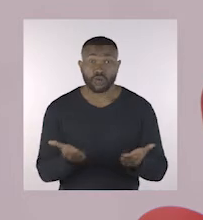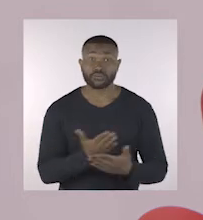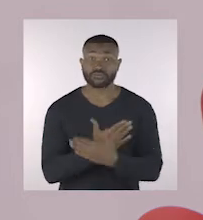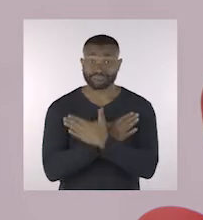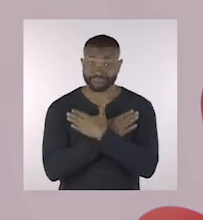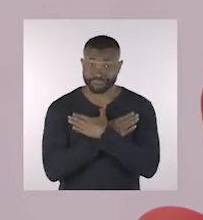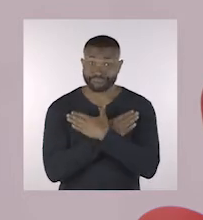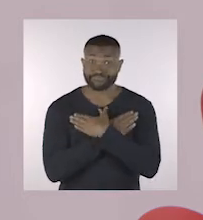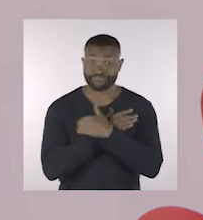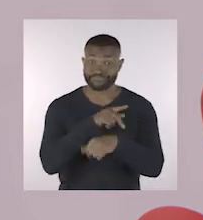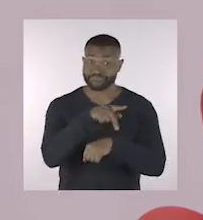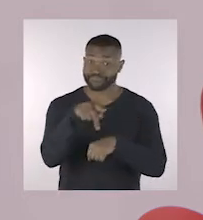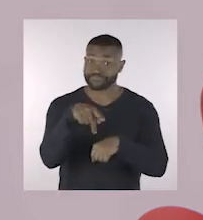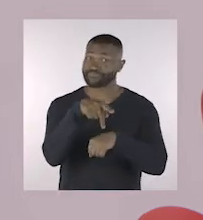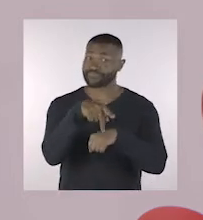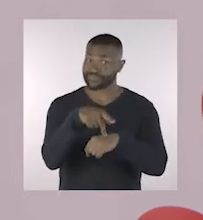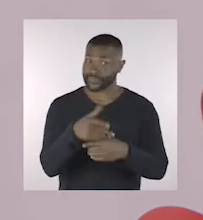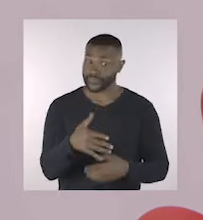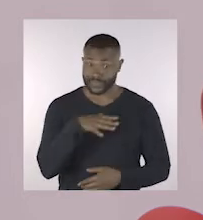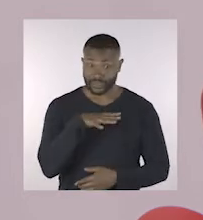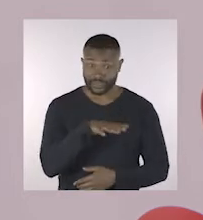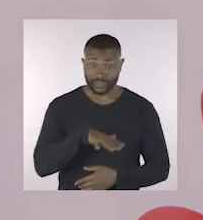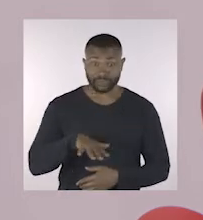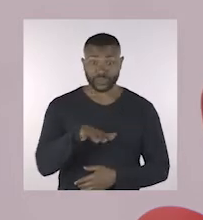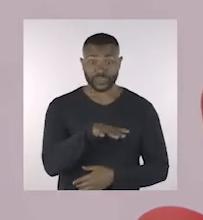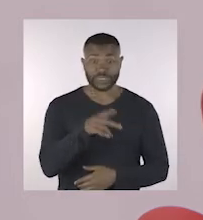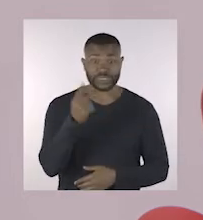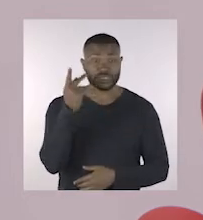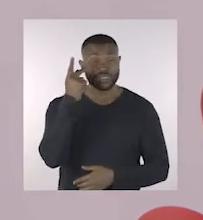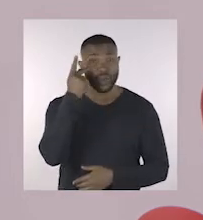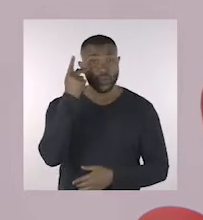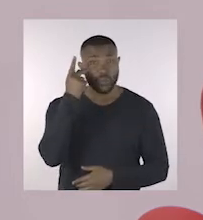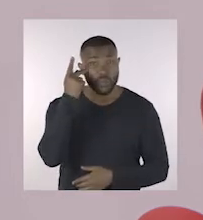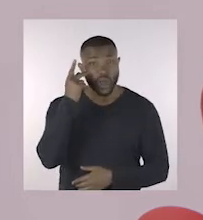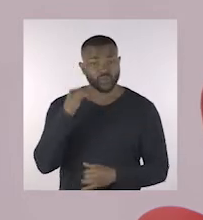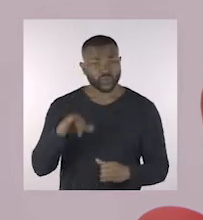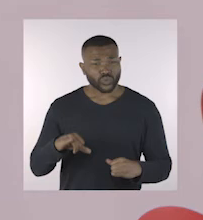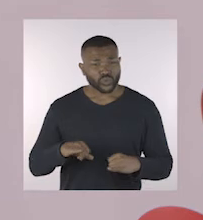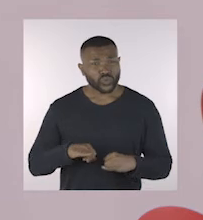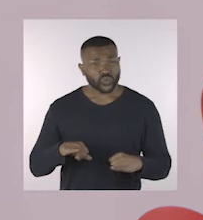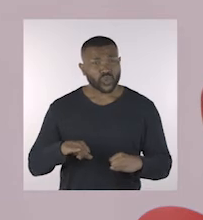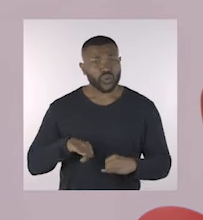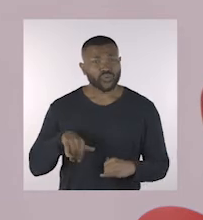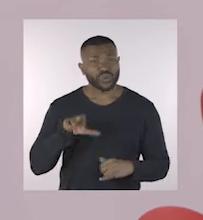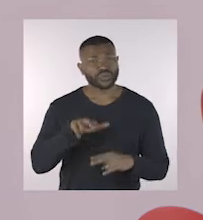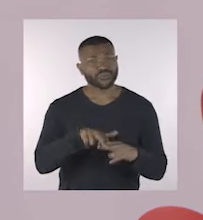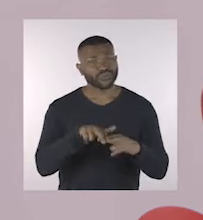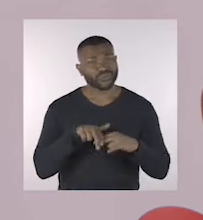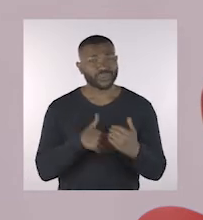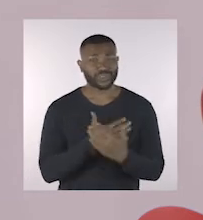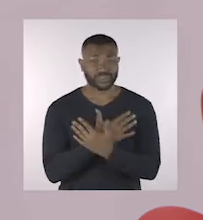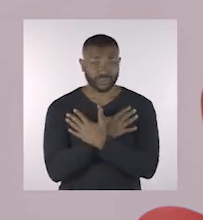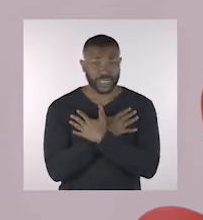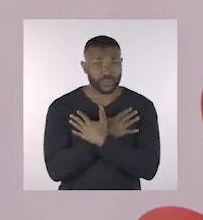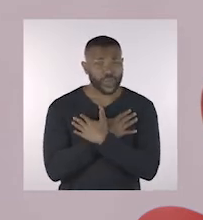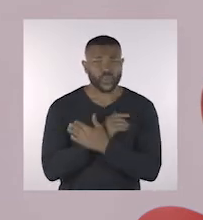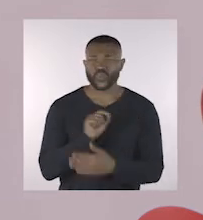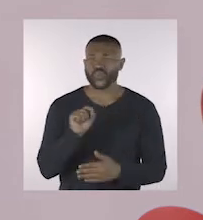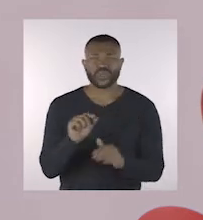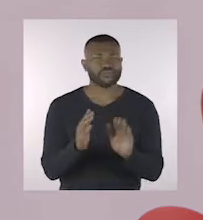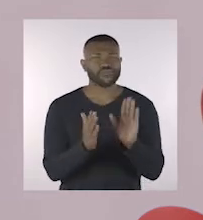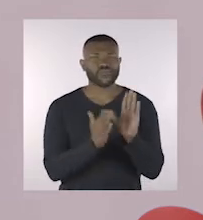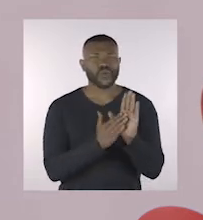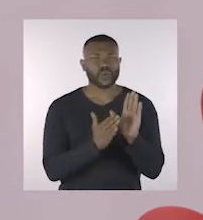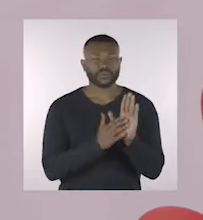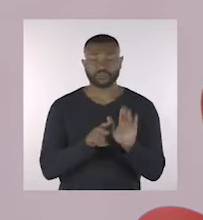brasileiras estão desempregados no país à cidade de São Paulo é uma das que mais sofre com o desemprego atualmente